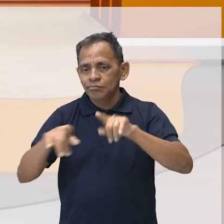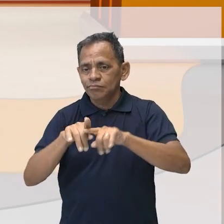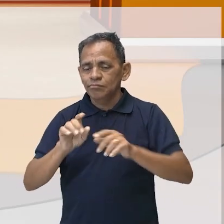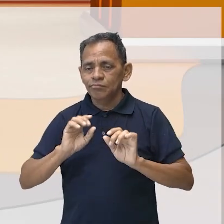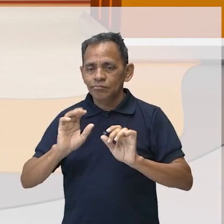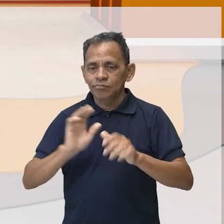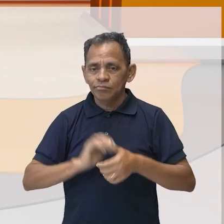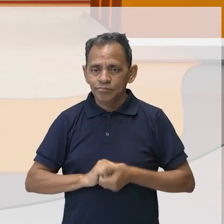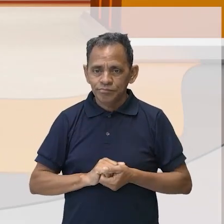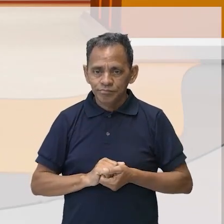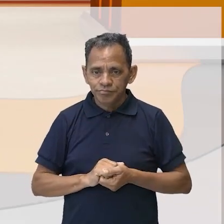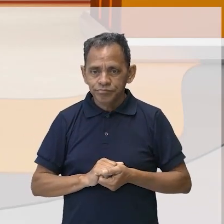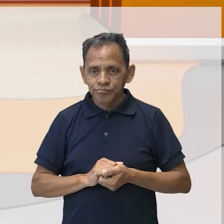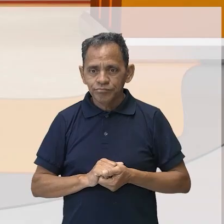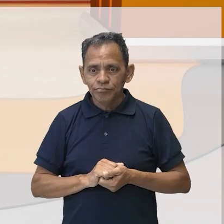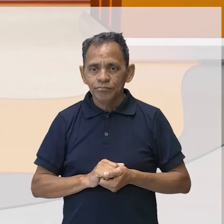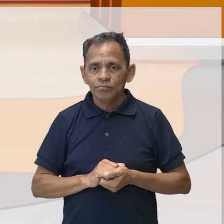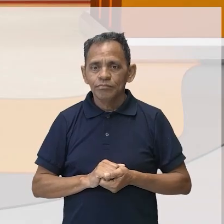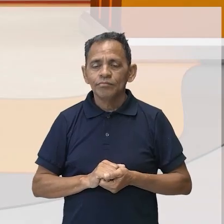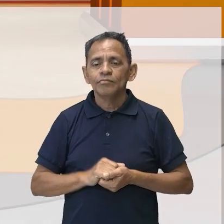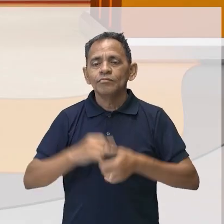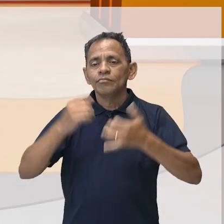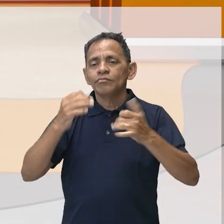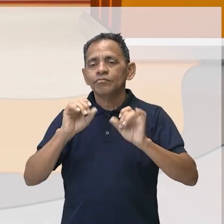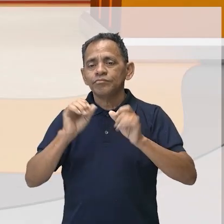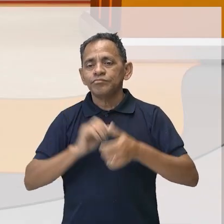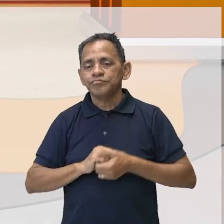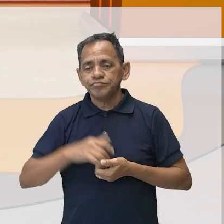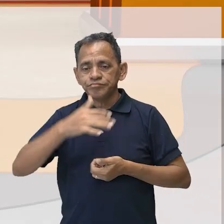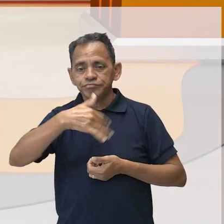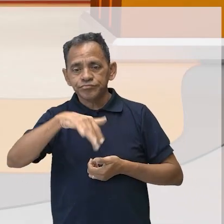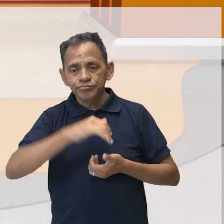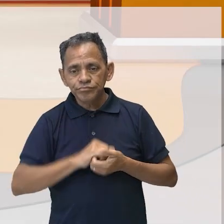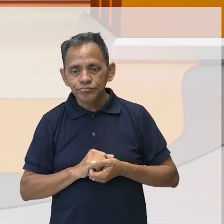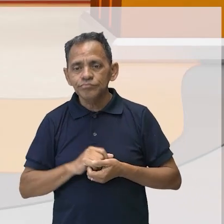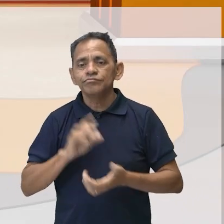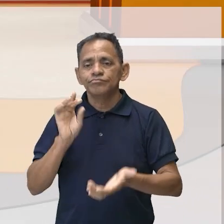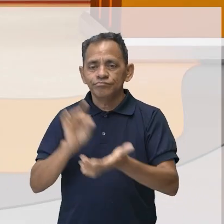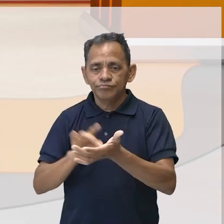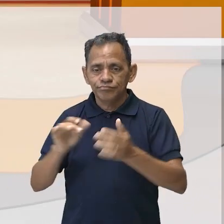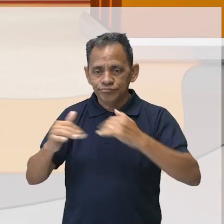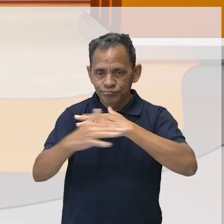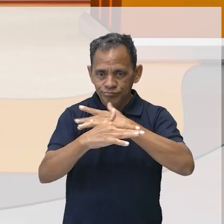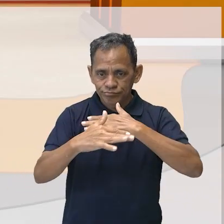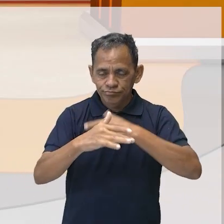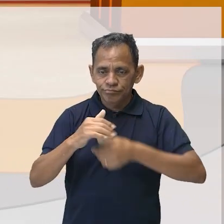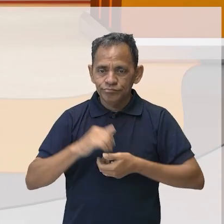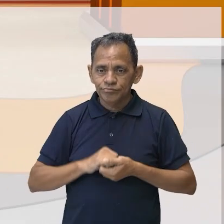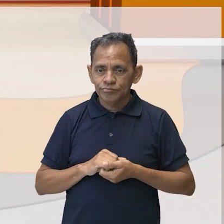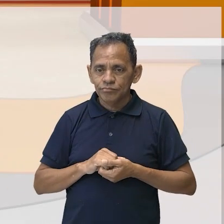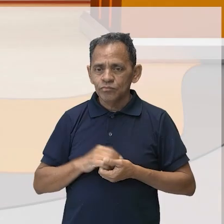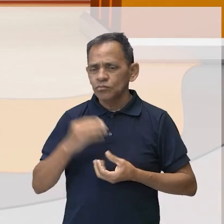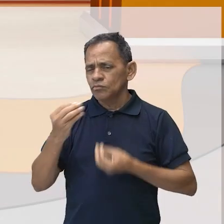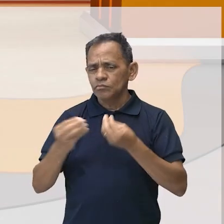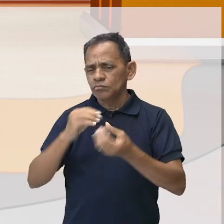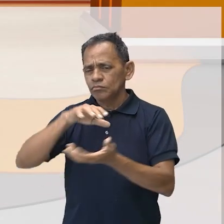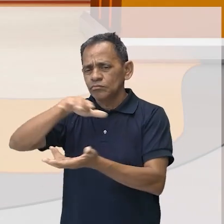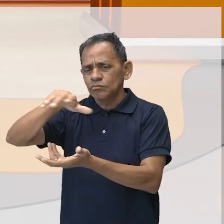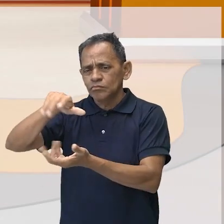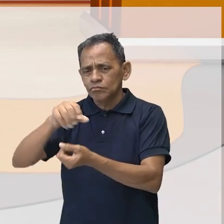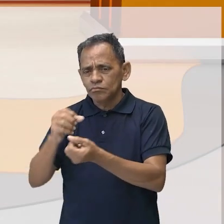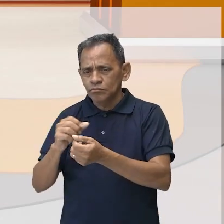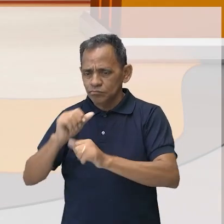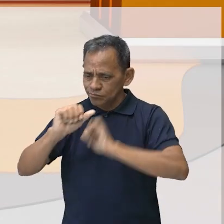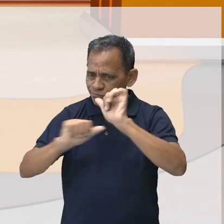população vive em cidades, a gente diz que aquele espaço é predominantemente urbano. Quando foi que o mundo se tornou